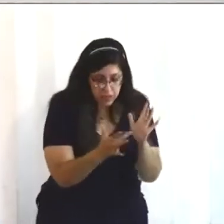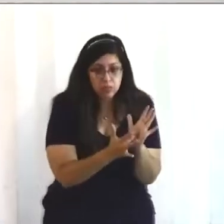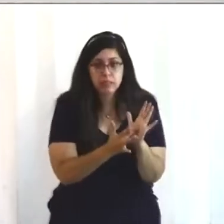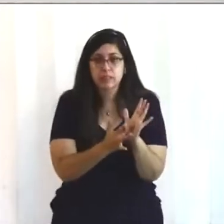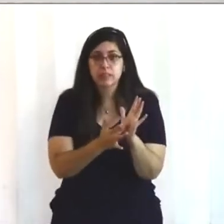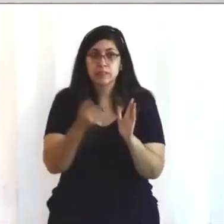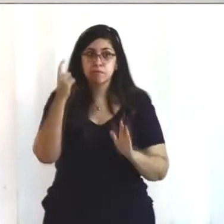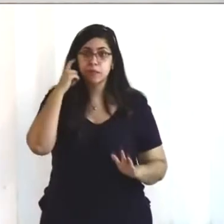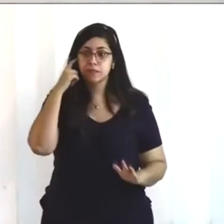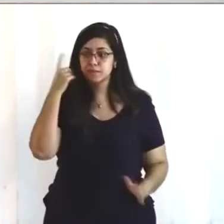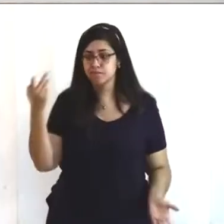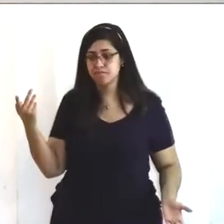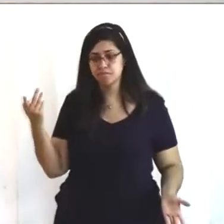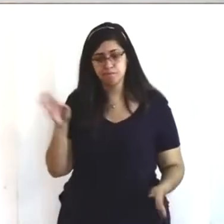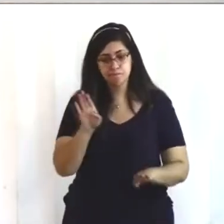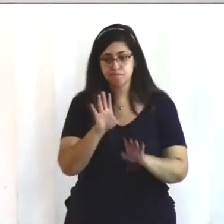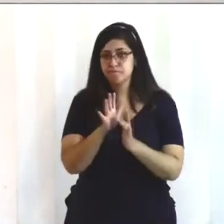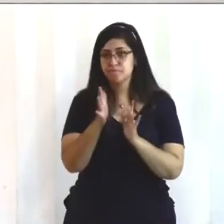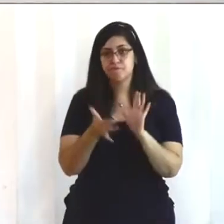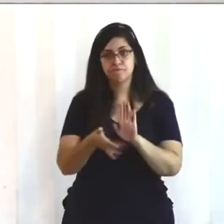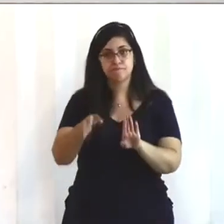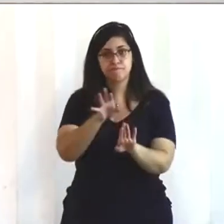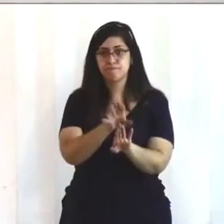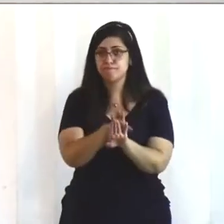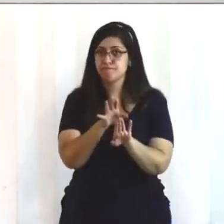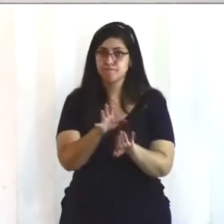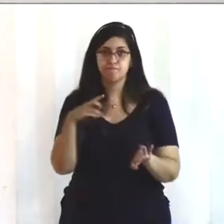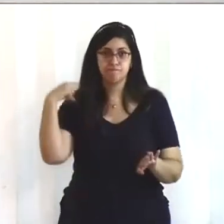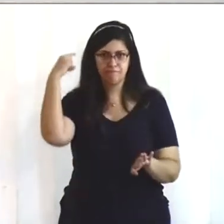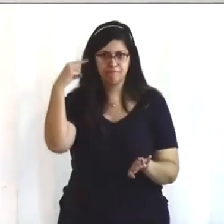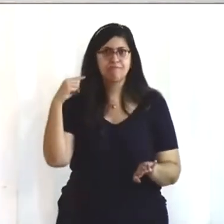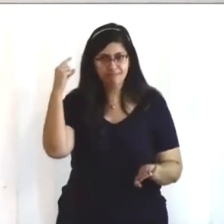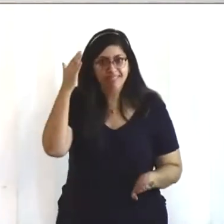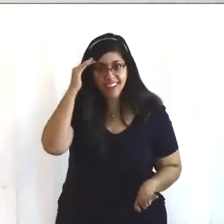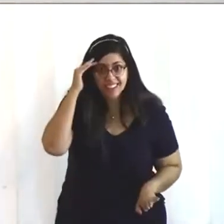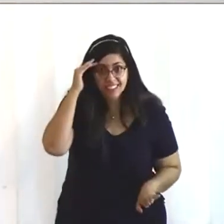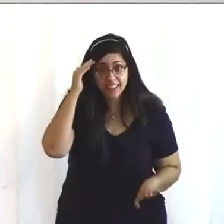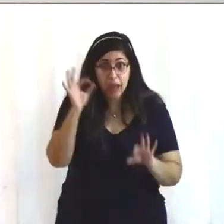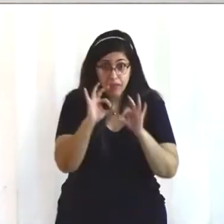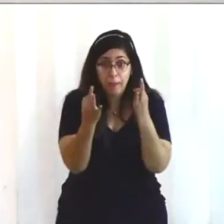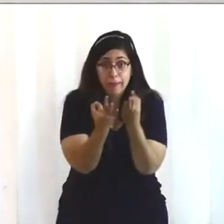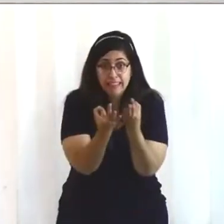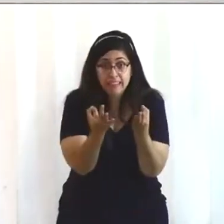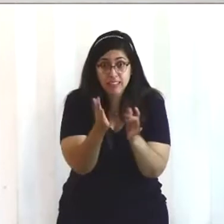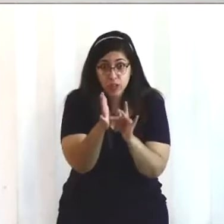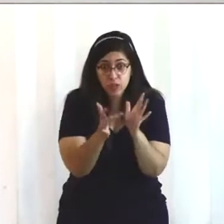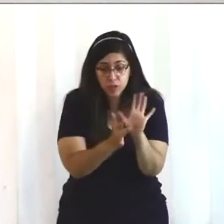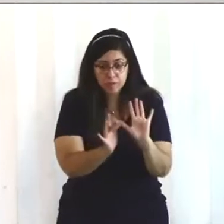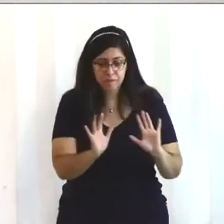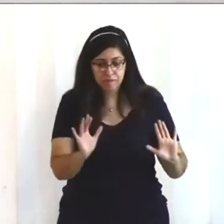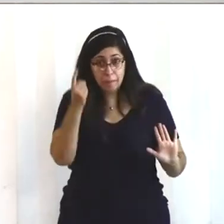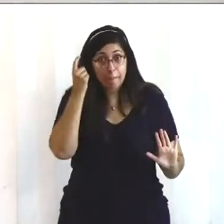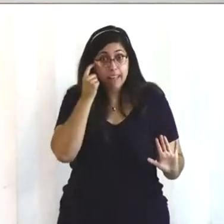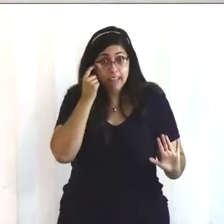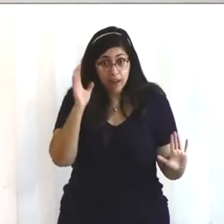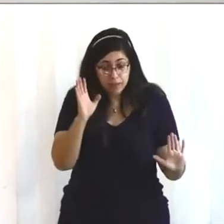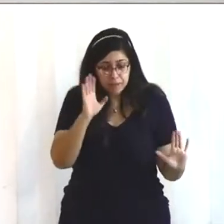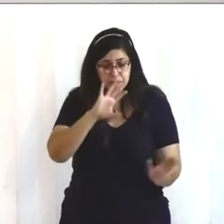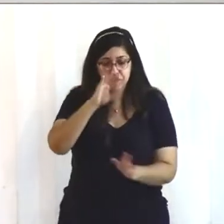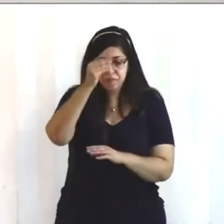está fora de si, e os escribas que descem de Jerusalém vem com uma